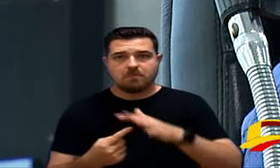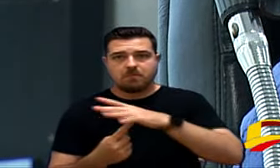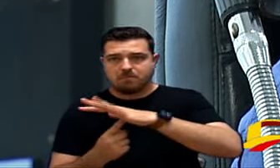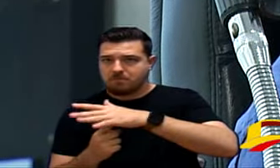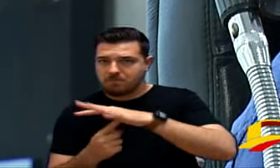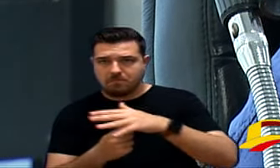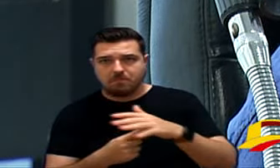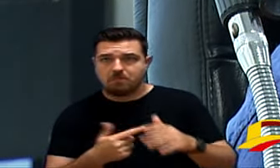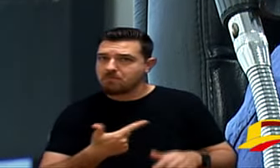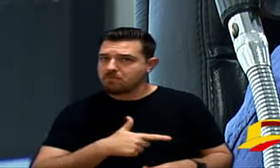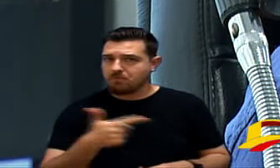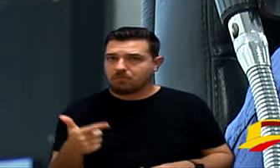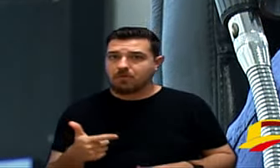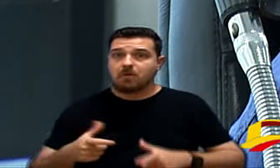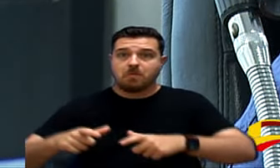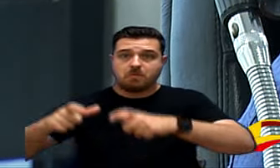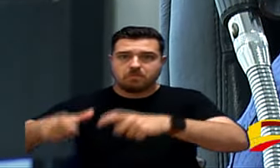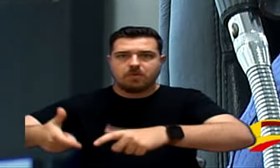absurdamente